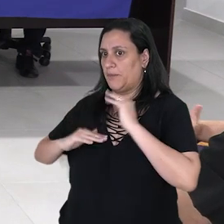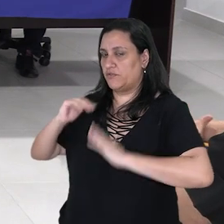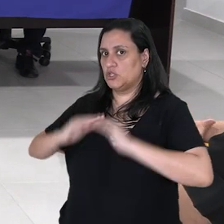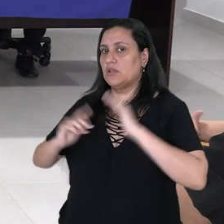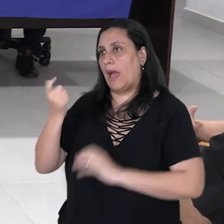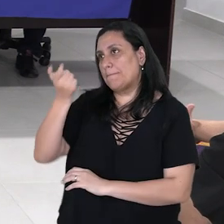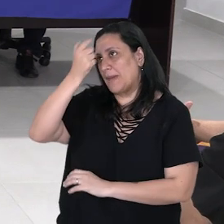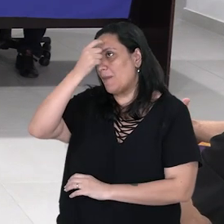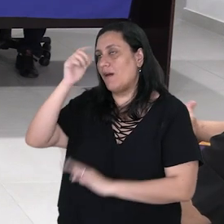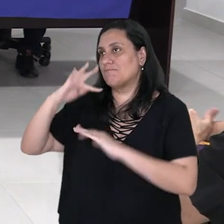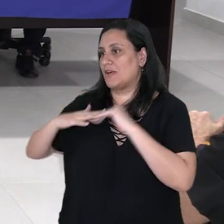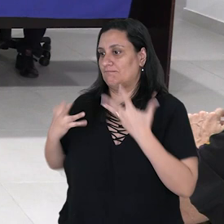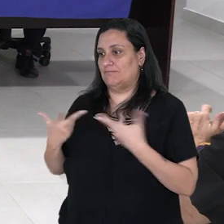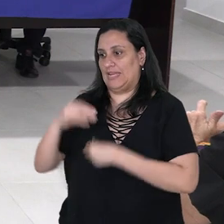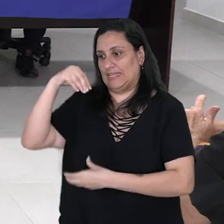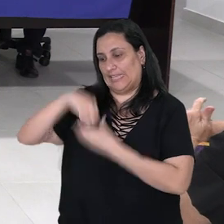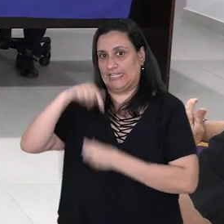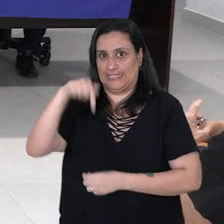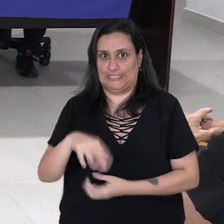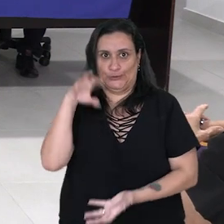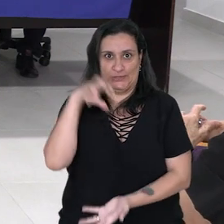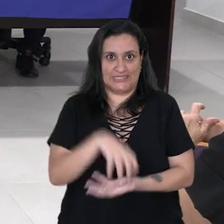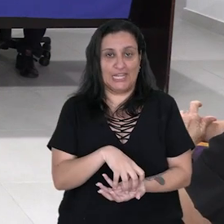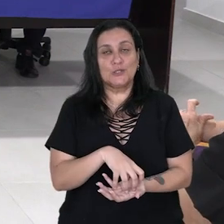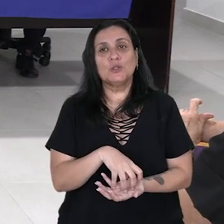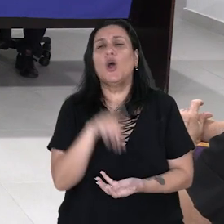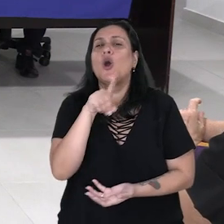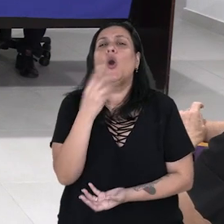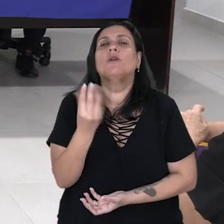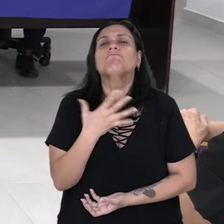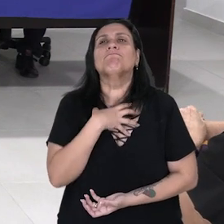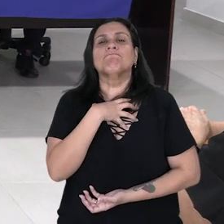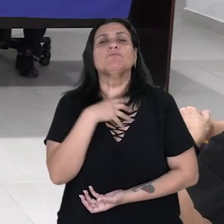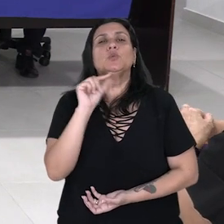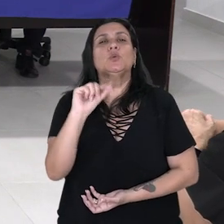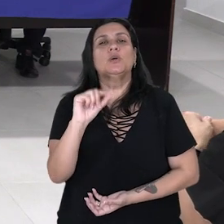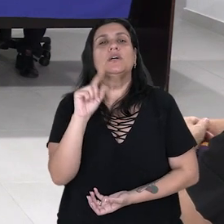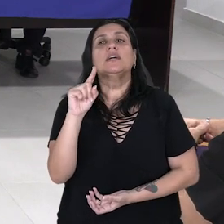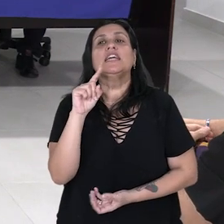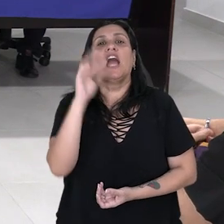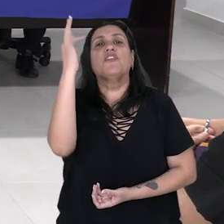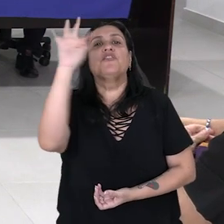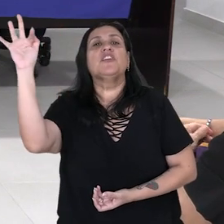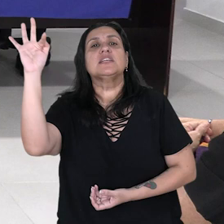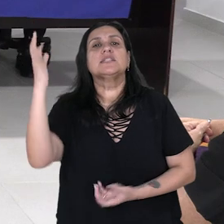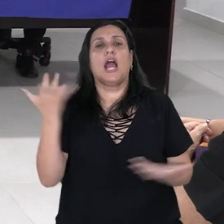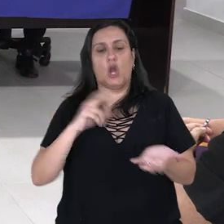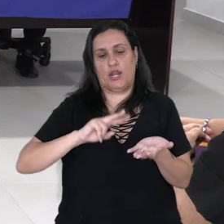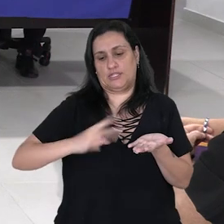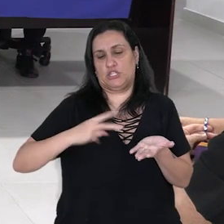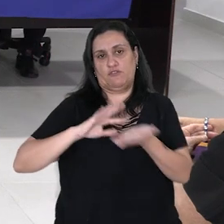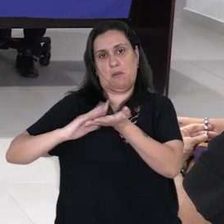uma memória fantástica aqui dentro do CBPF que nós temos dele. Qual foi o sentimento e o que o mundo da física passou a ser para